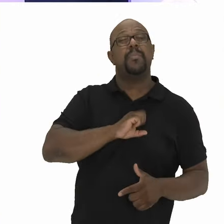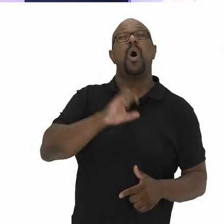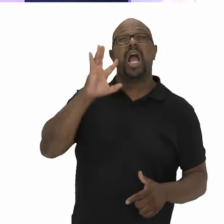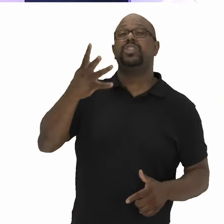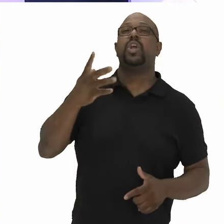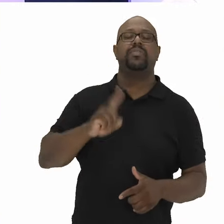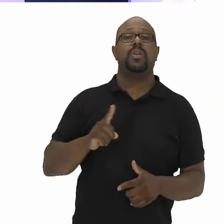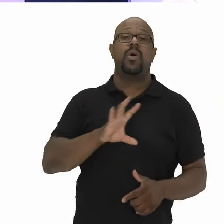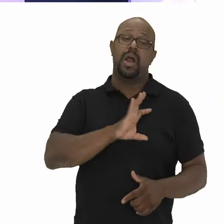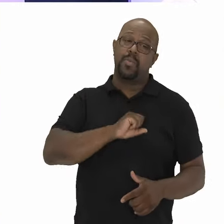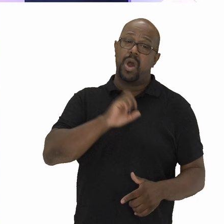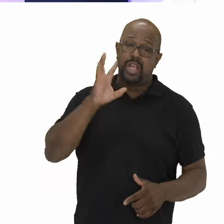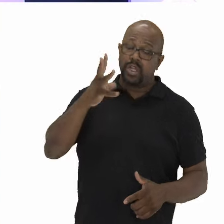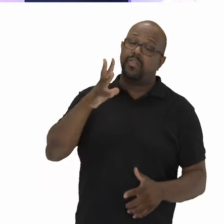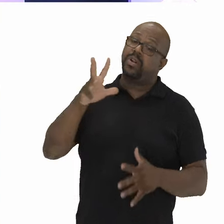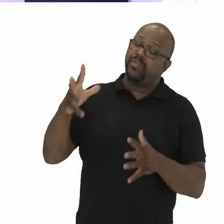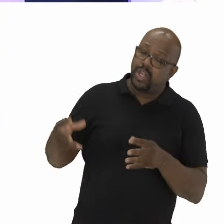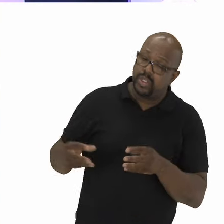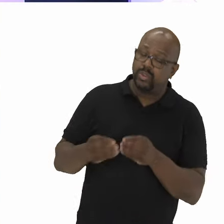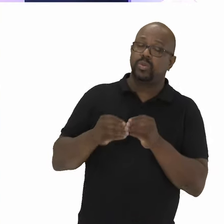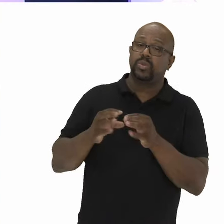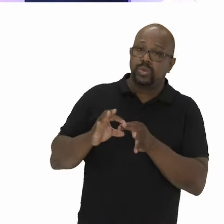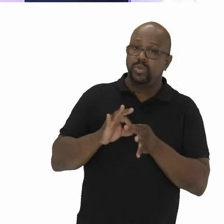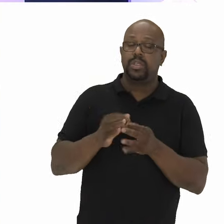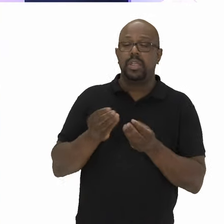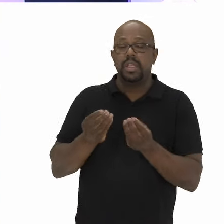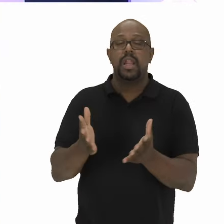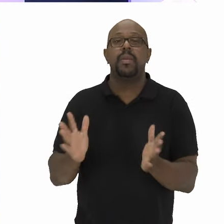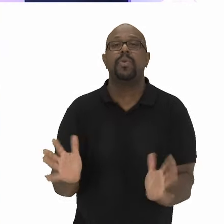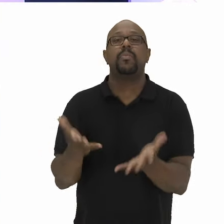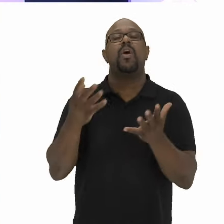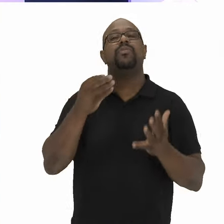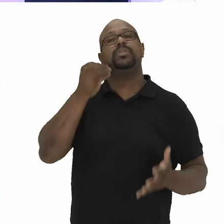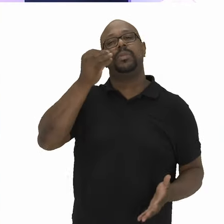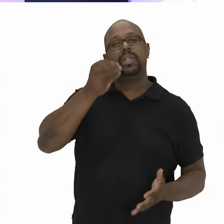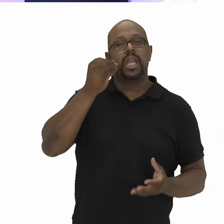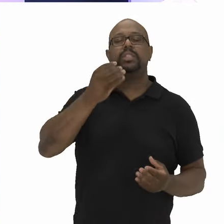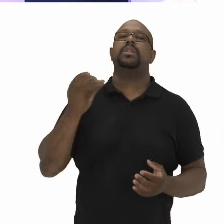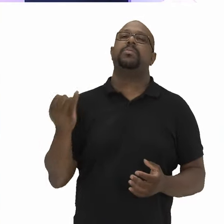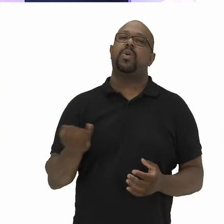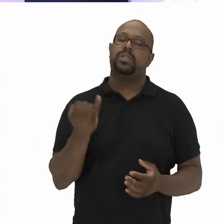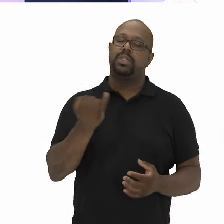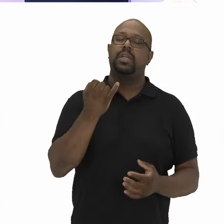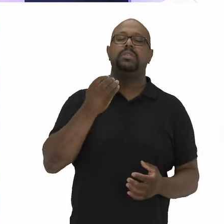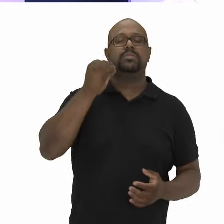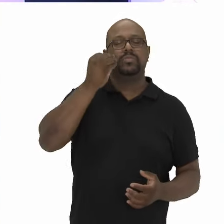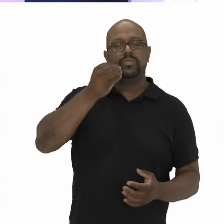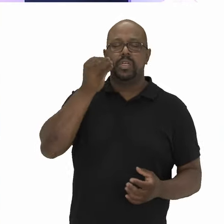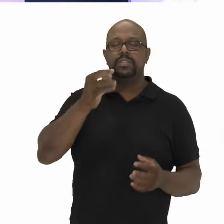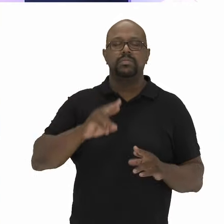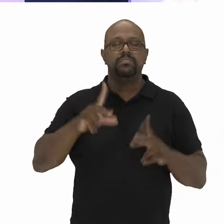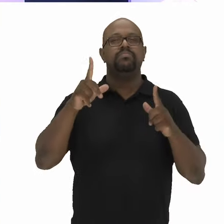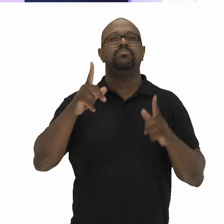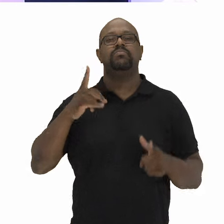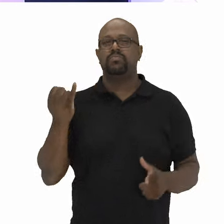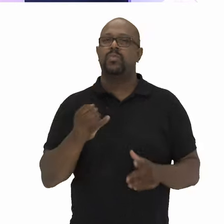amor resolve tudo o amor resolve quando ele vem acompanhado sim promove experiências importantes